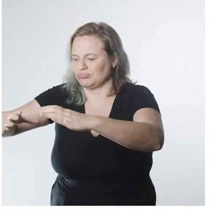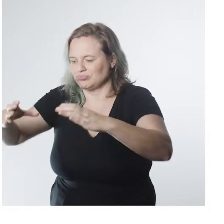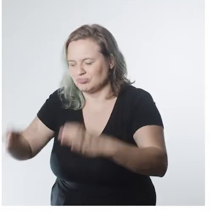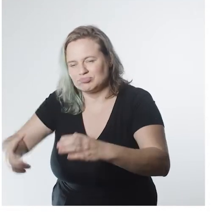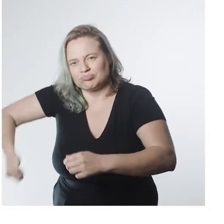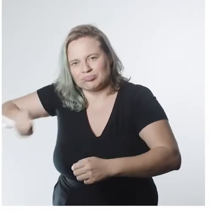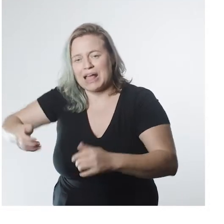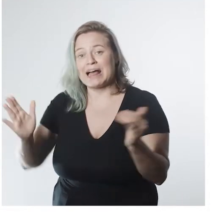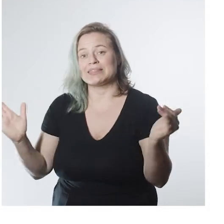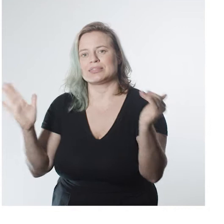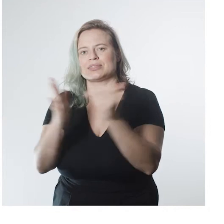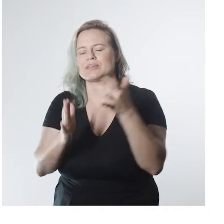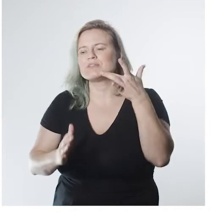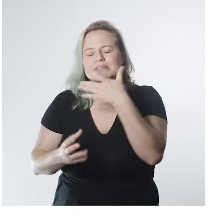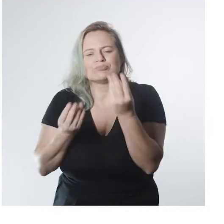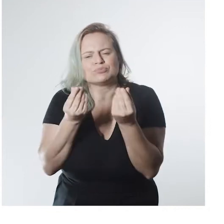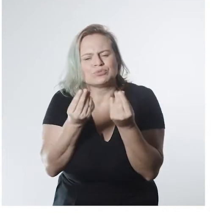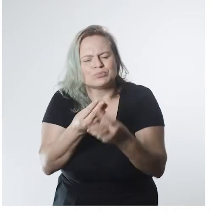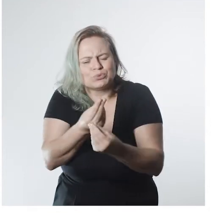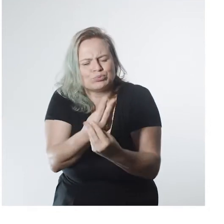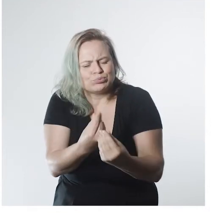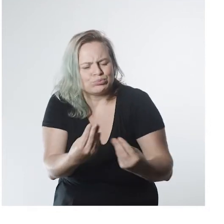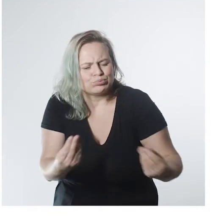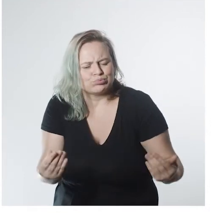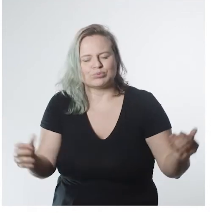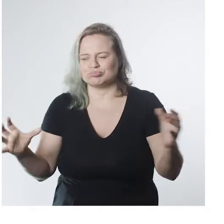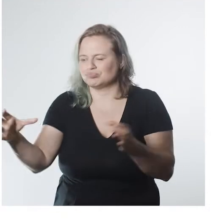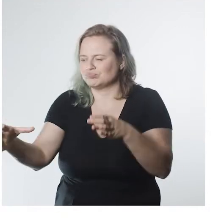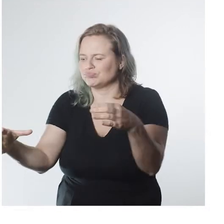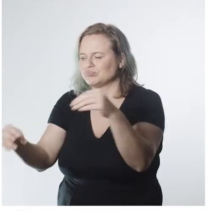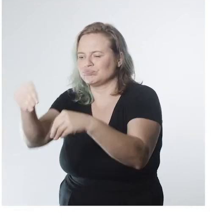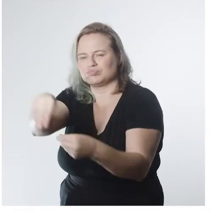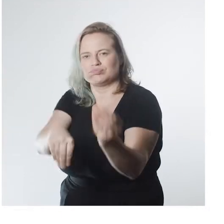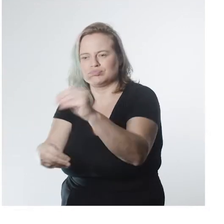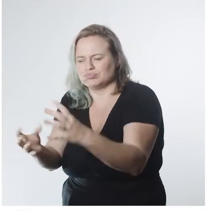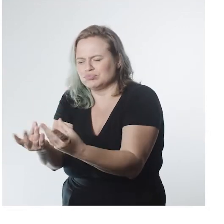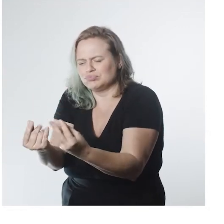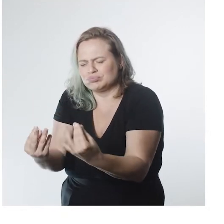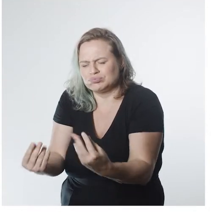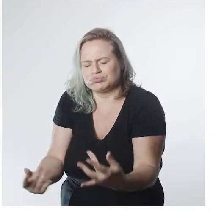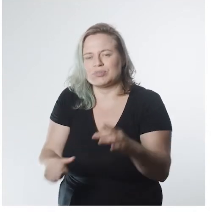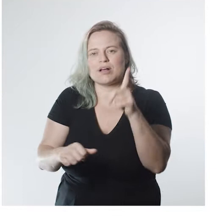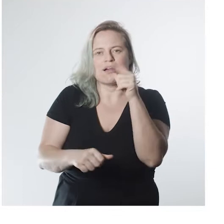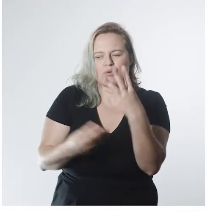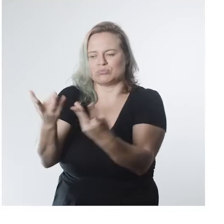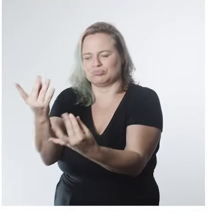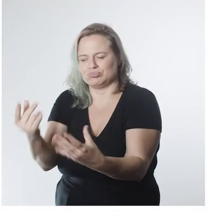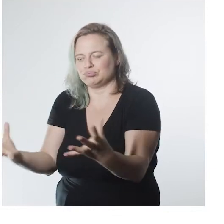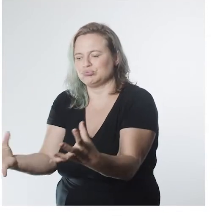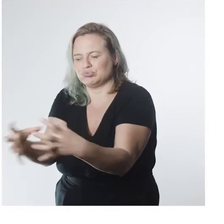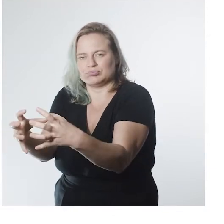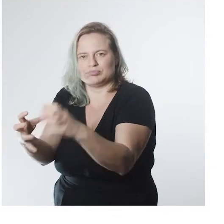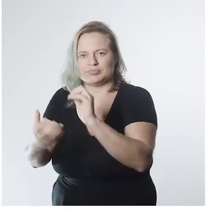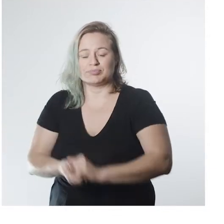soltarem todos os sabores, agregados dentro dessa panela os ossos tostados mais água. Essa cocção ela vai levar em